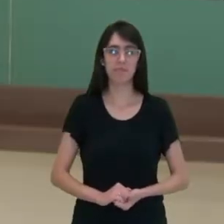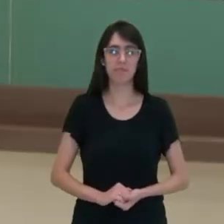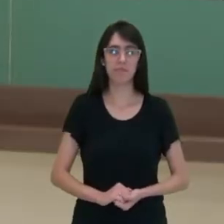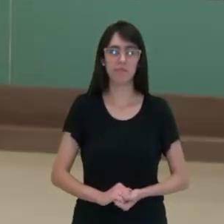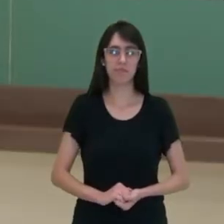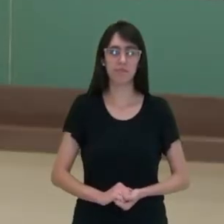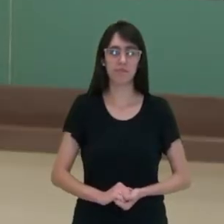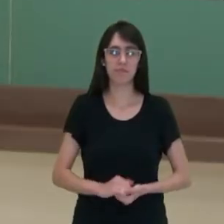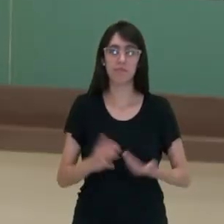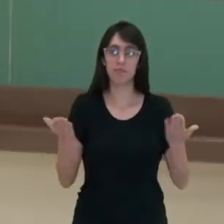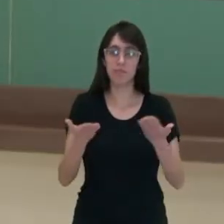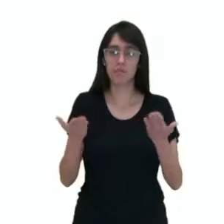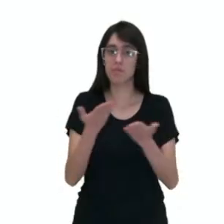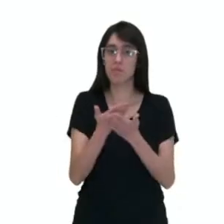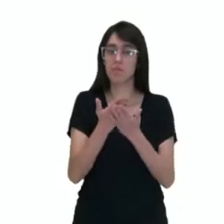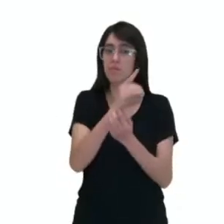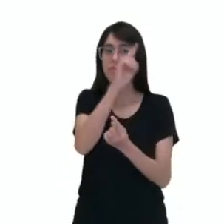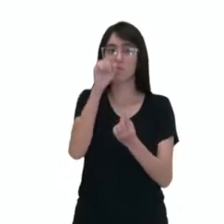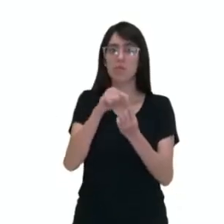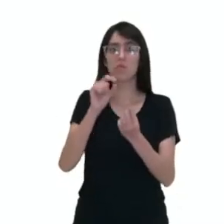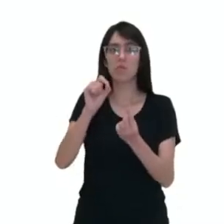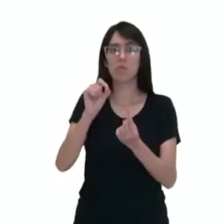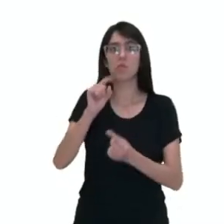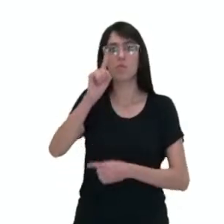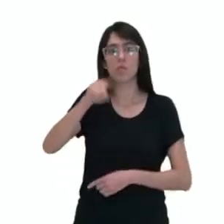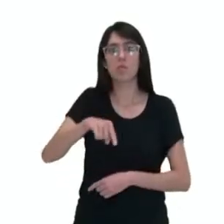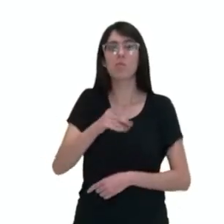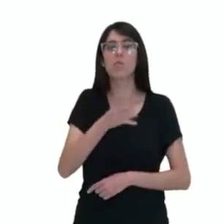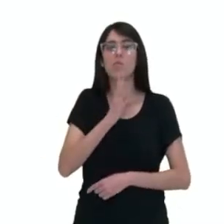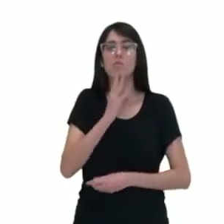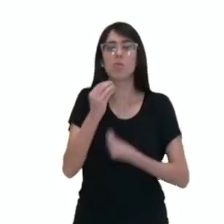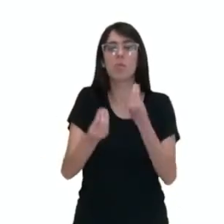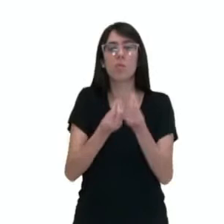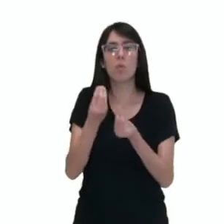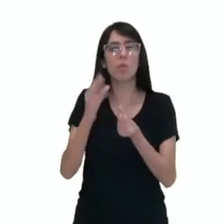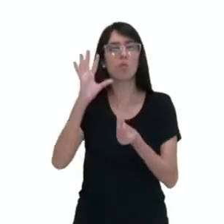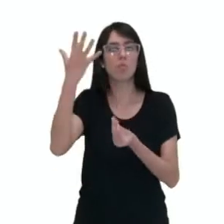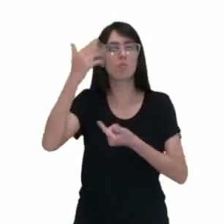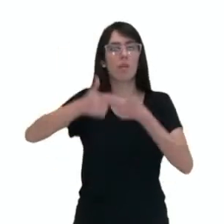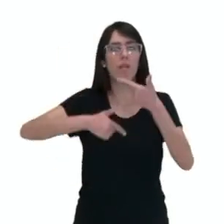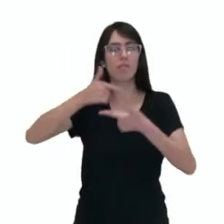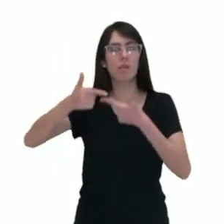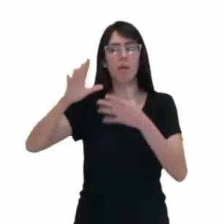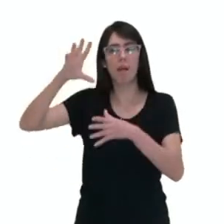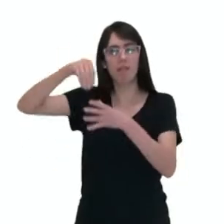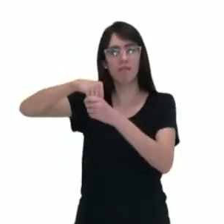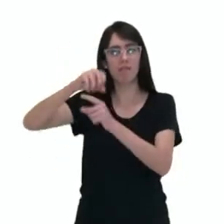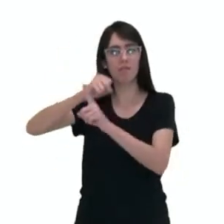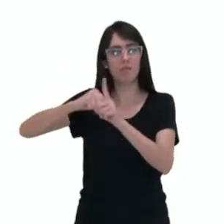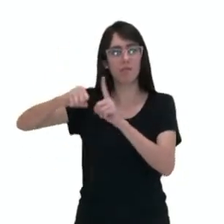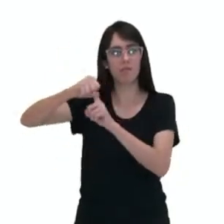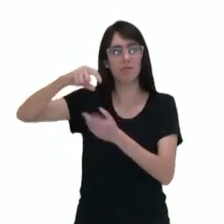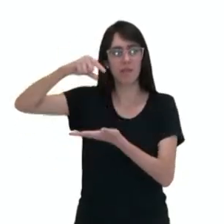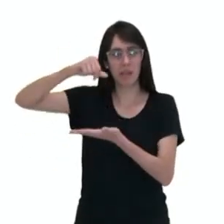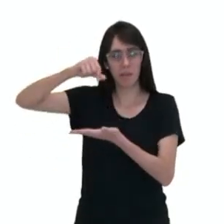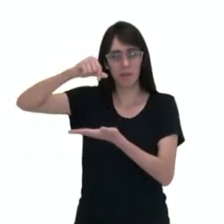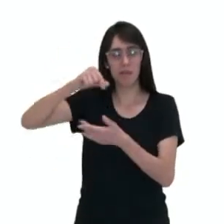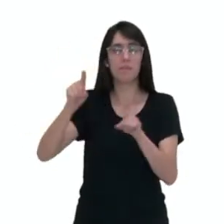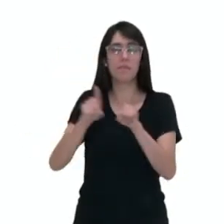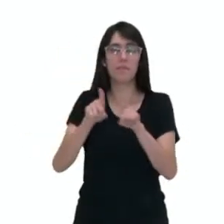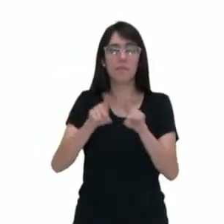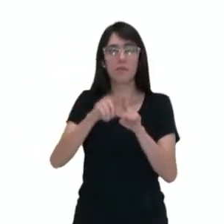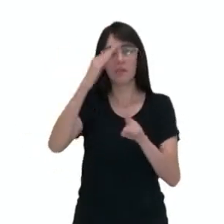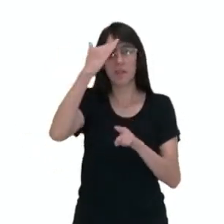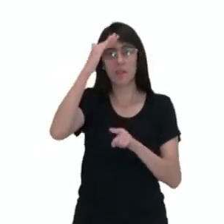Bom, o objetivo dessa aula é reconhecer como ocorre o trabalho na sociedade capitalista contemporânea,